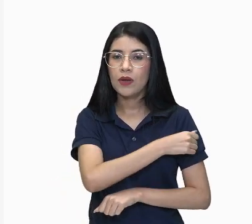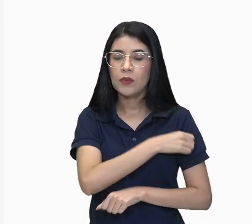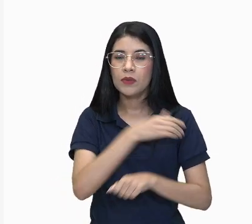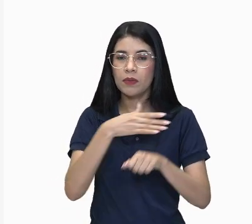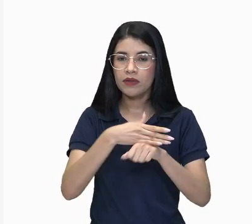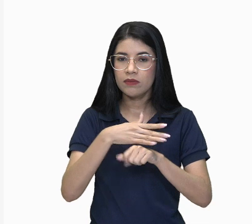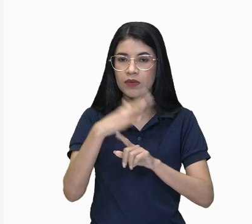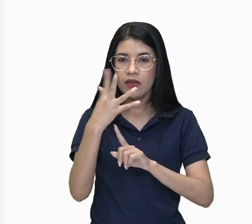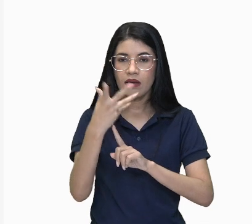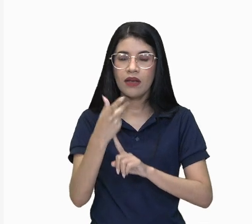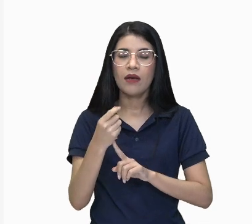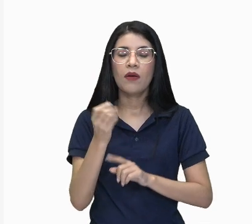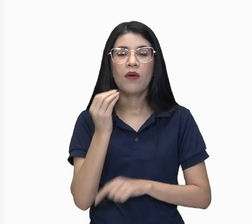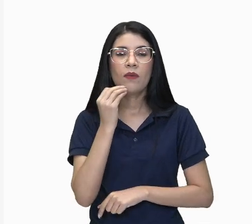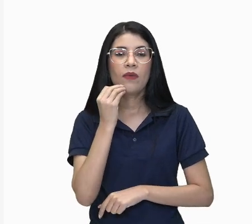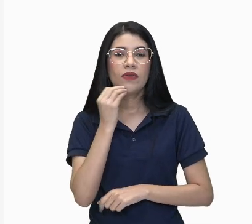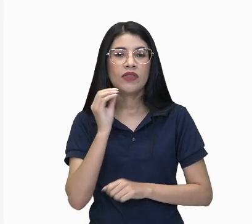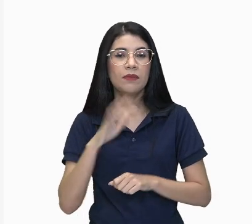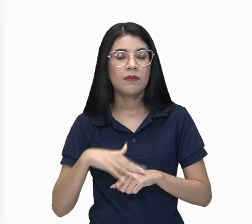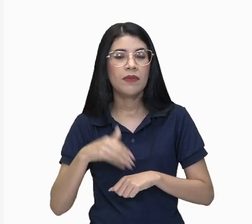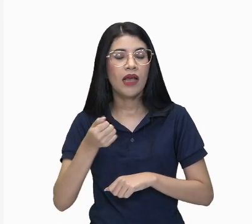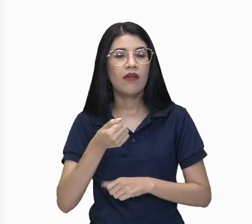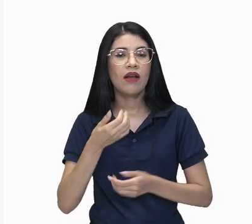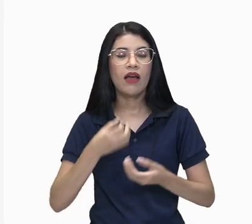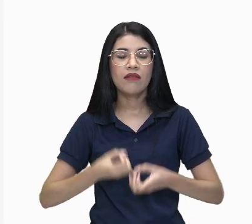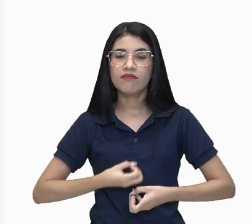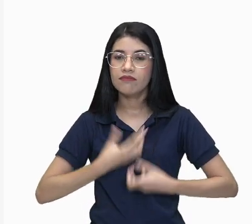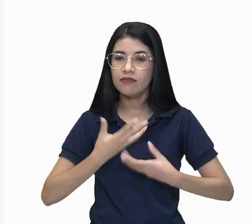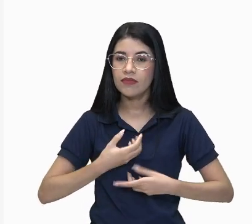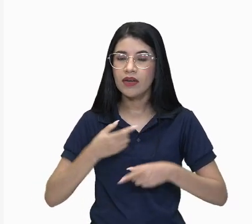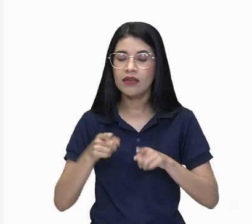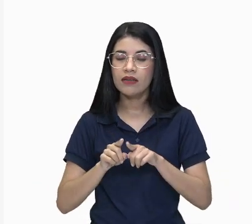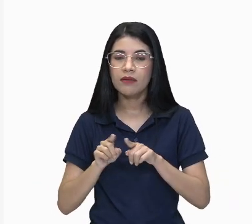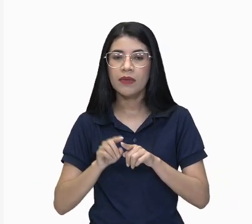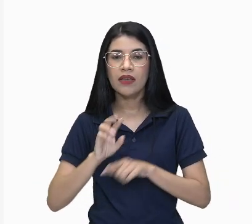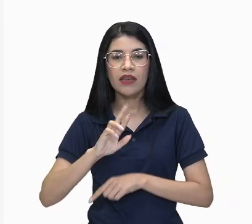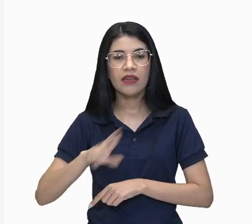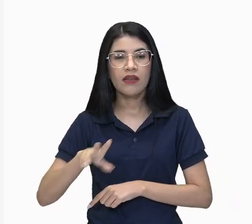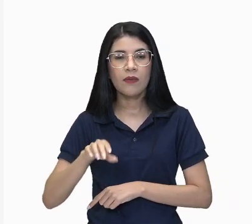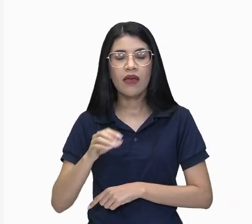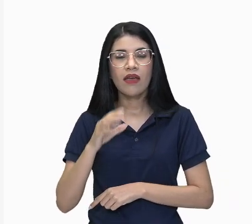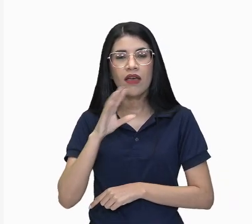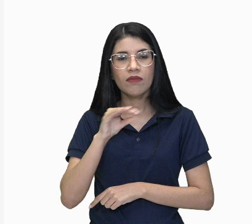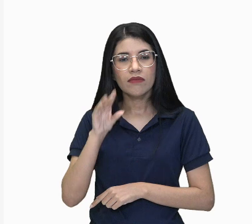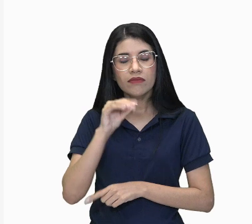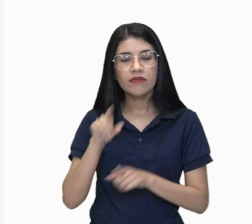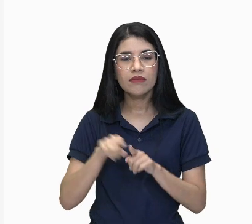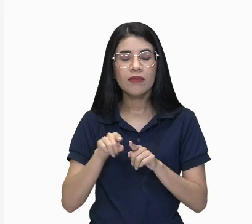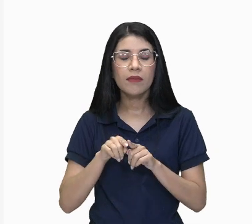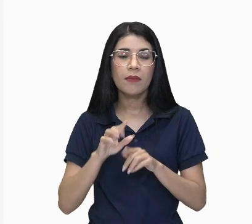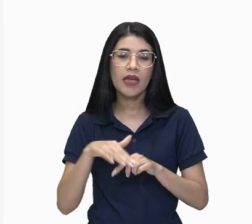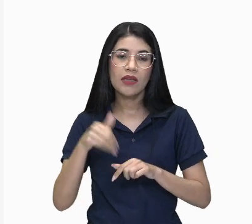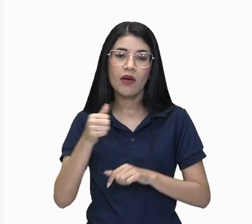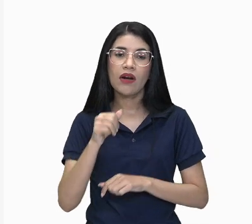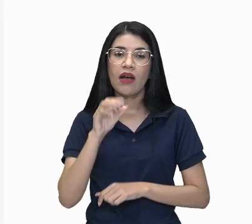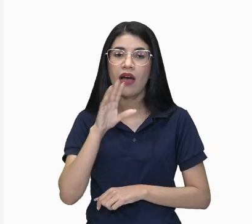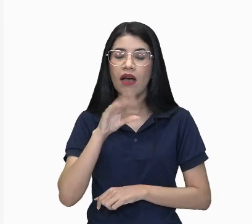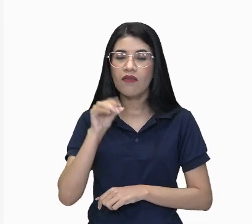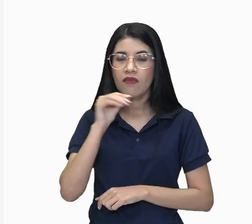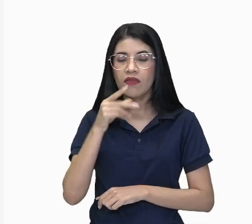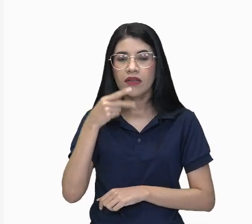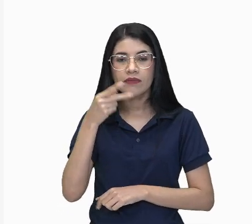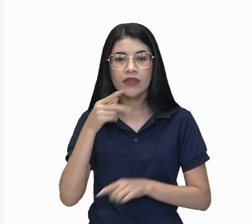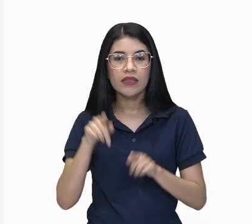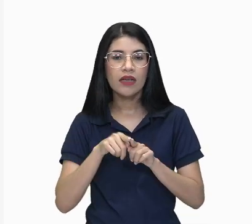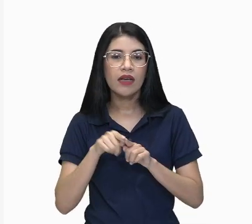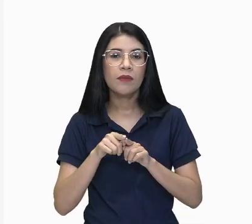oportunidade de aprimorar a sua expressão verbal e não verbal, melhorar a dicção, o controle vocal e